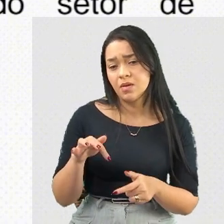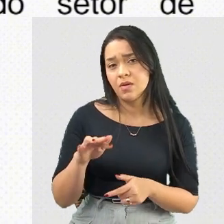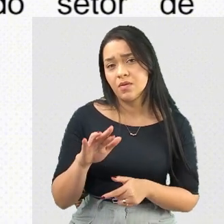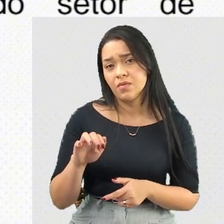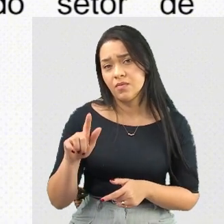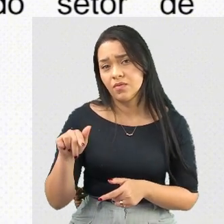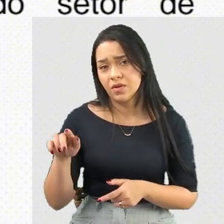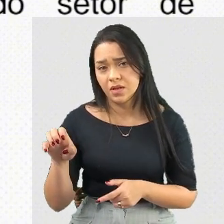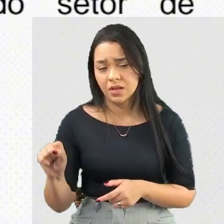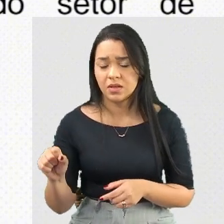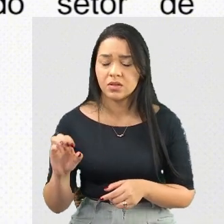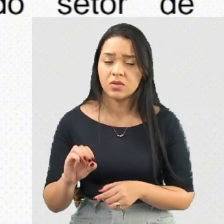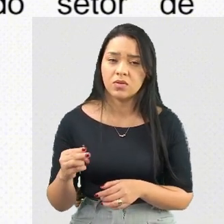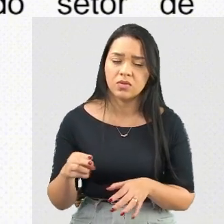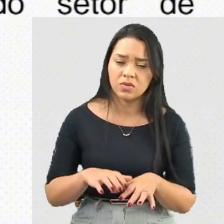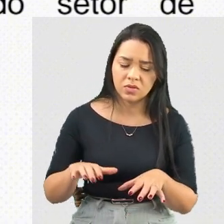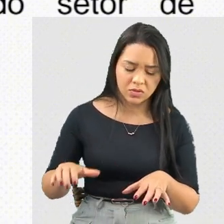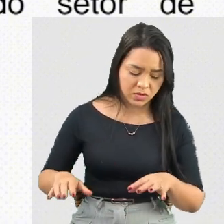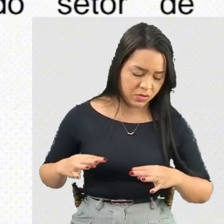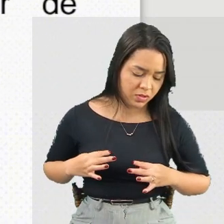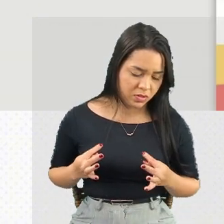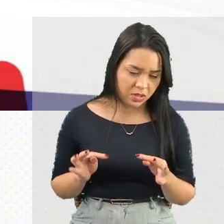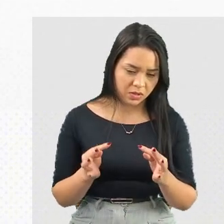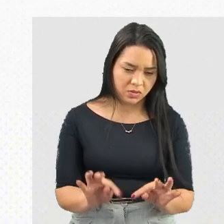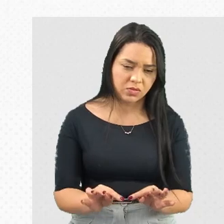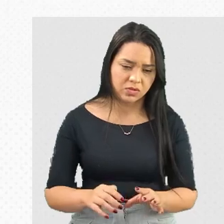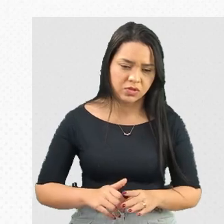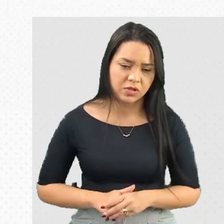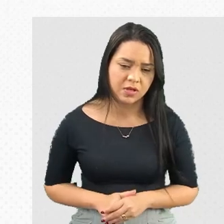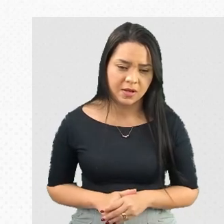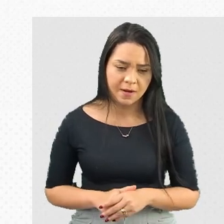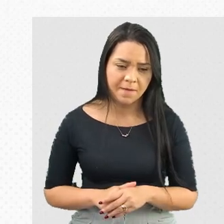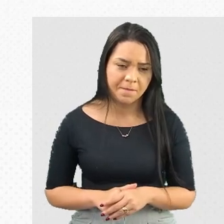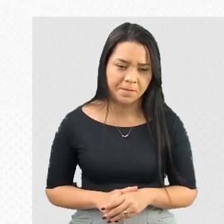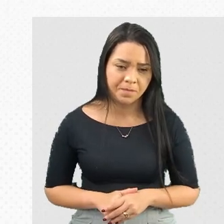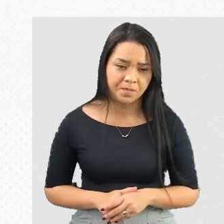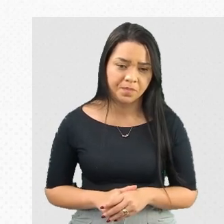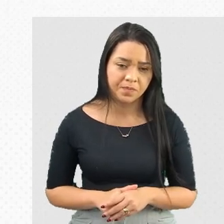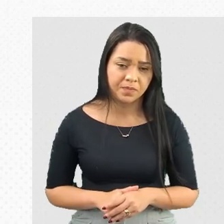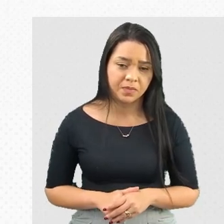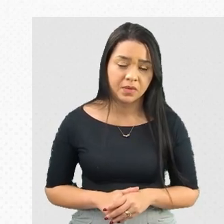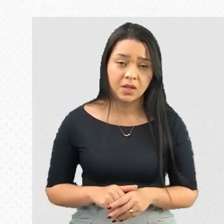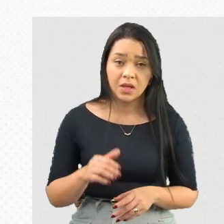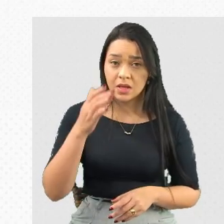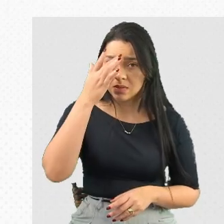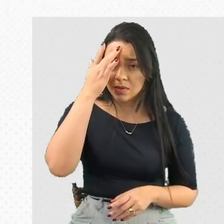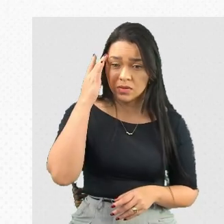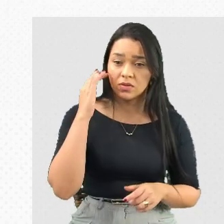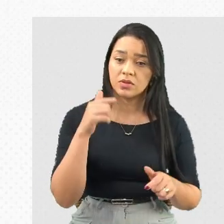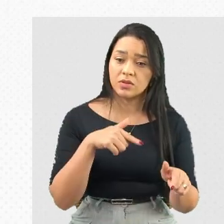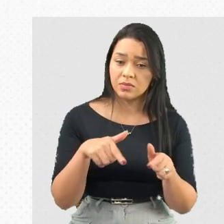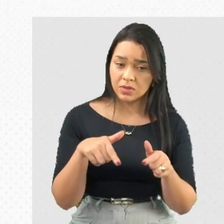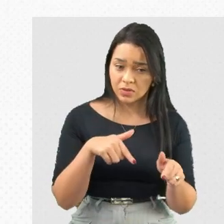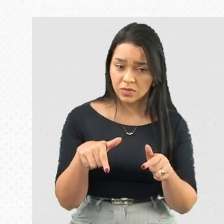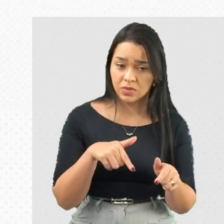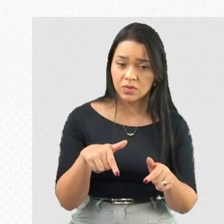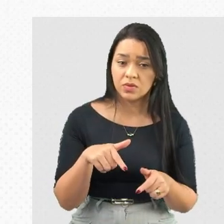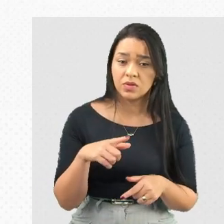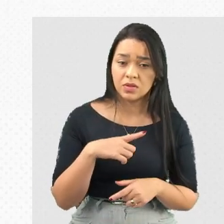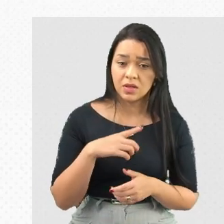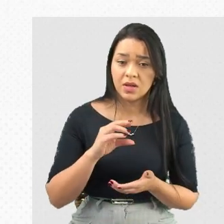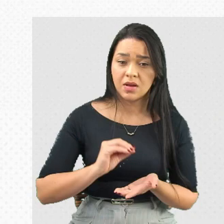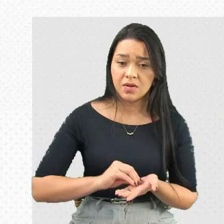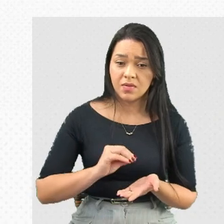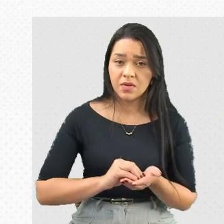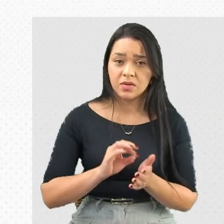ou trabalhadores do setor de tecnologia. No entanto, esses trabalhadores frequentemente enfrentam a falta de